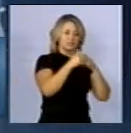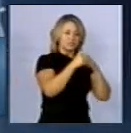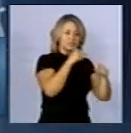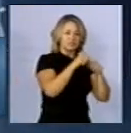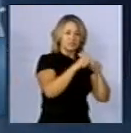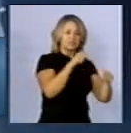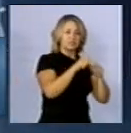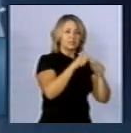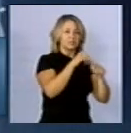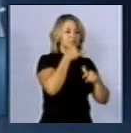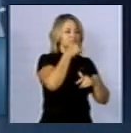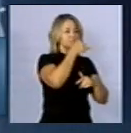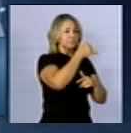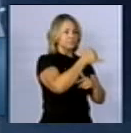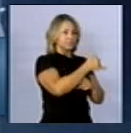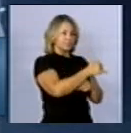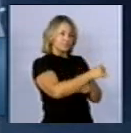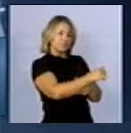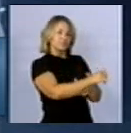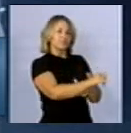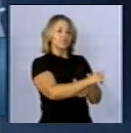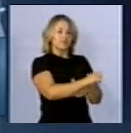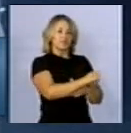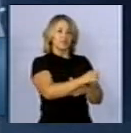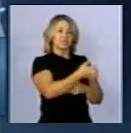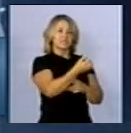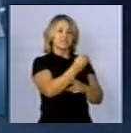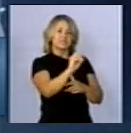submetido a esse Campos eletromagnéticos